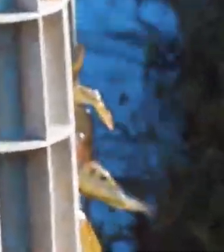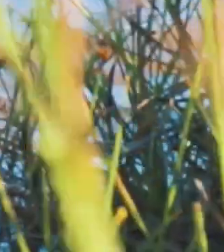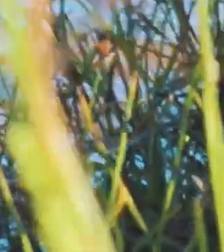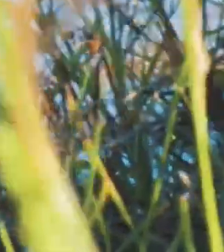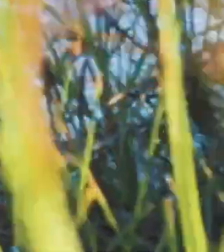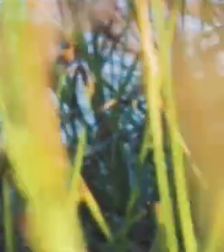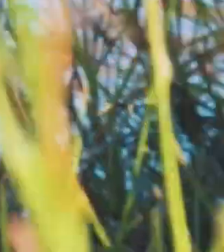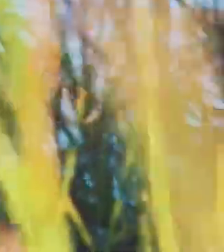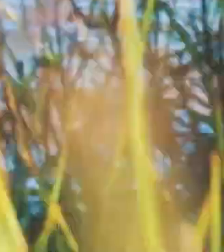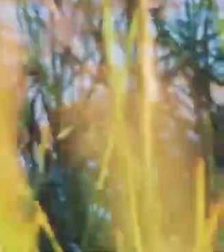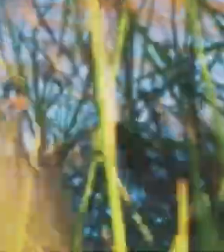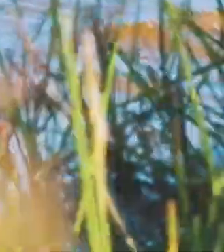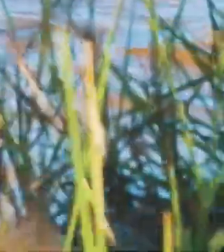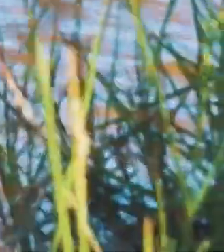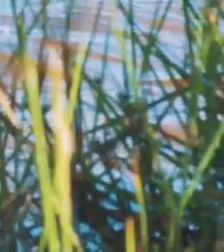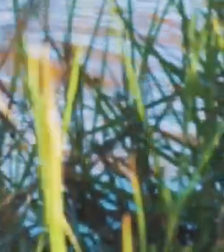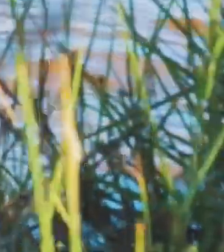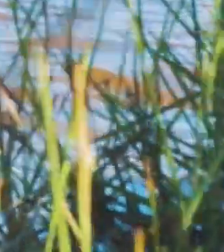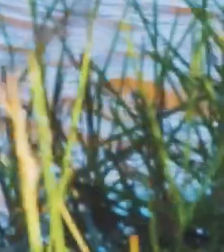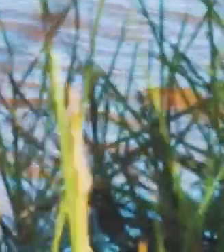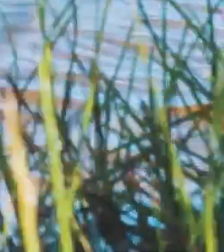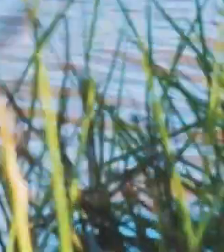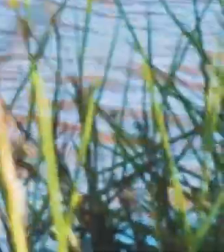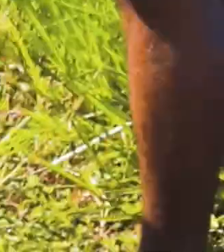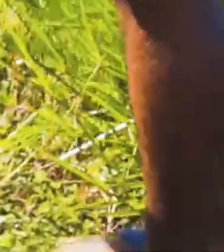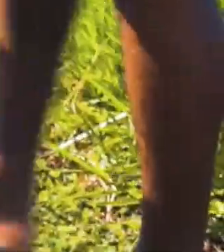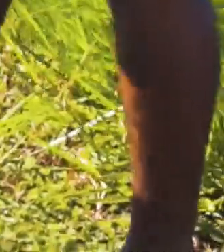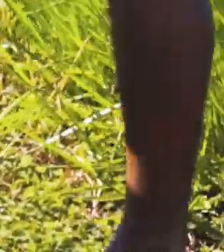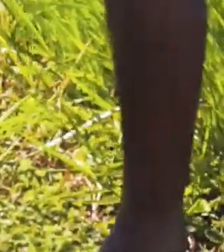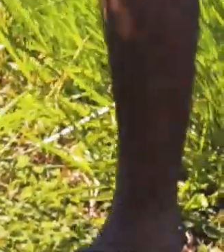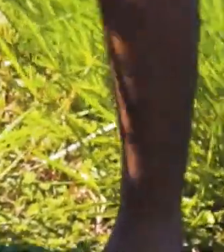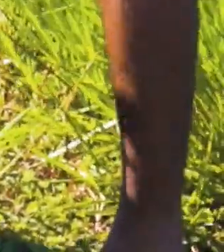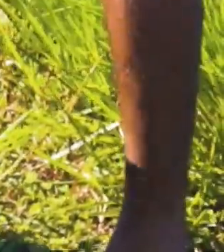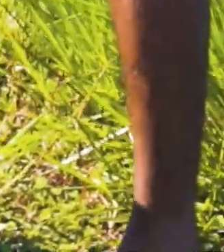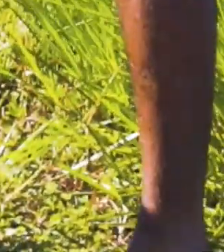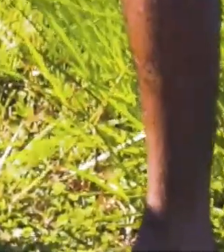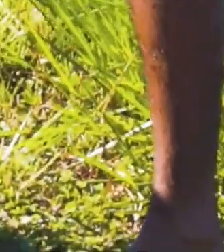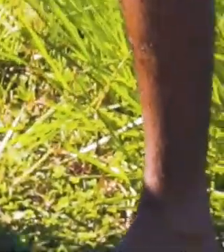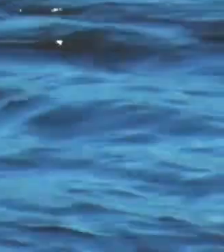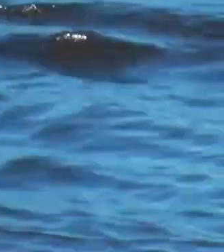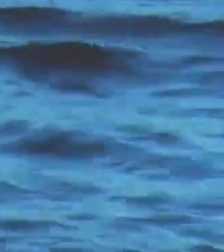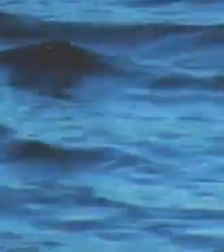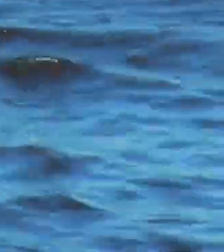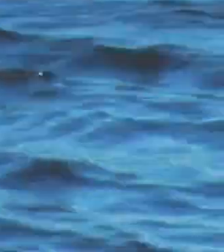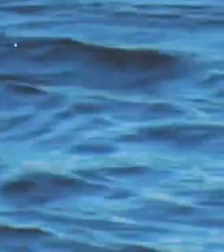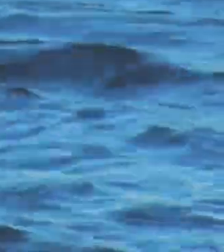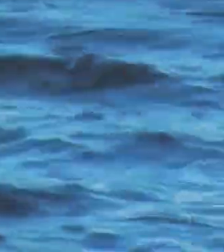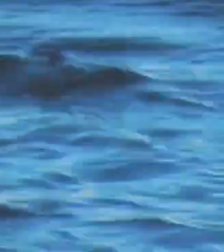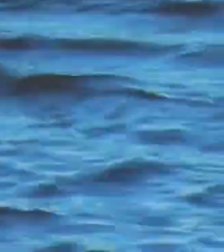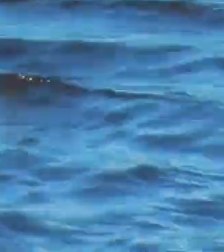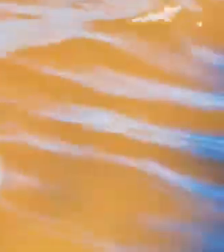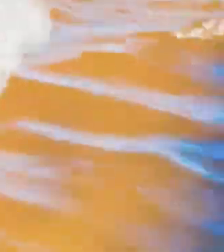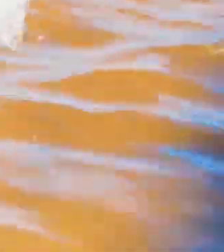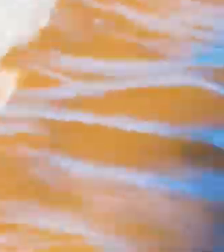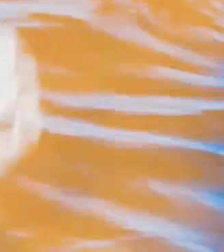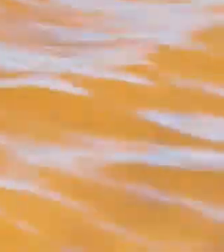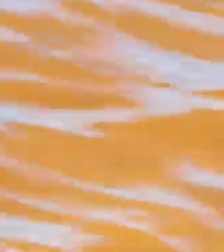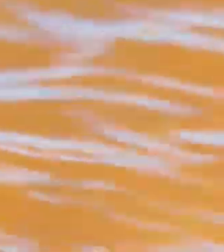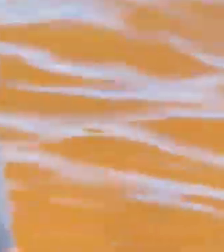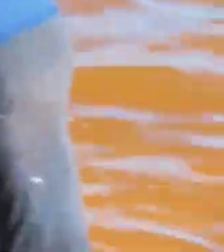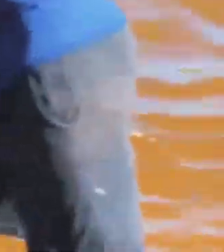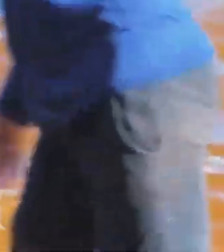viveiros. Em Sergipe, a lei da carcinicultura, atualizada pela Alese, ampara a atividade,